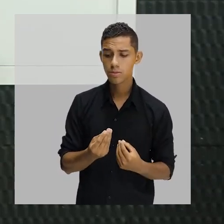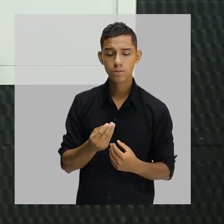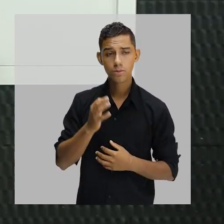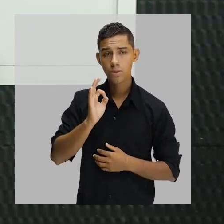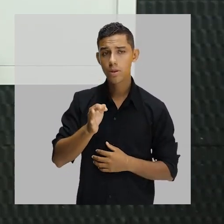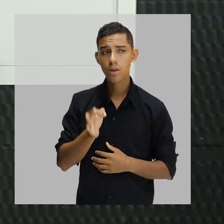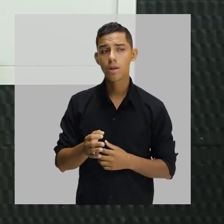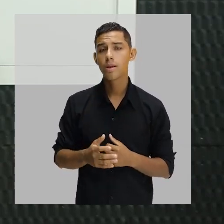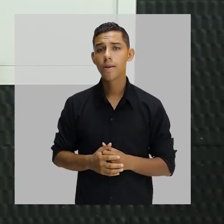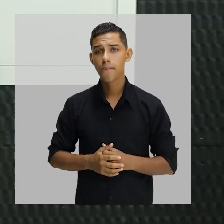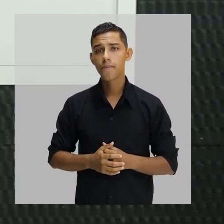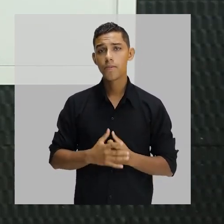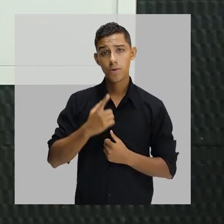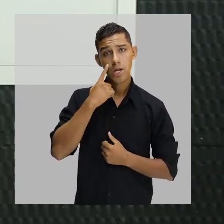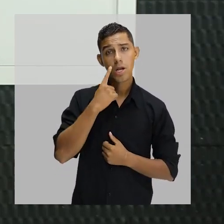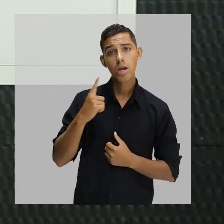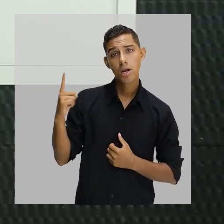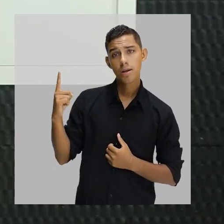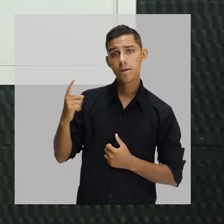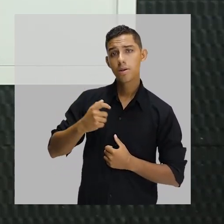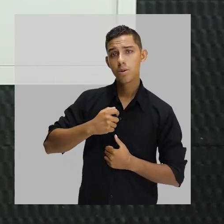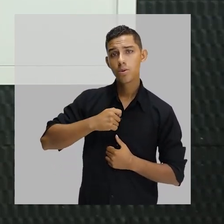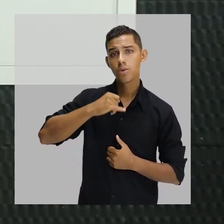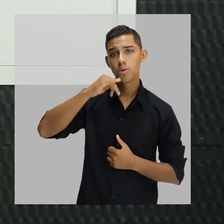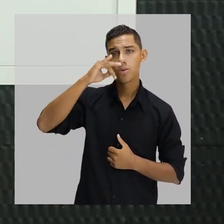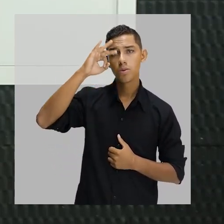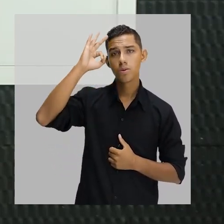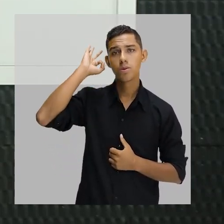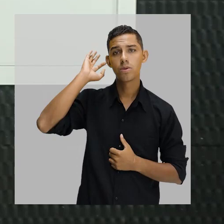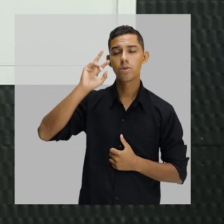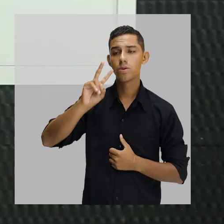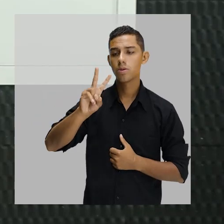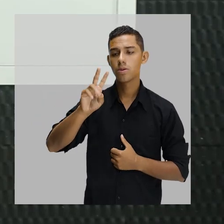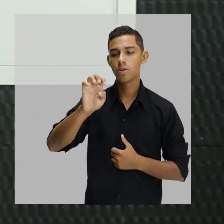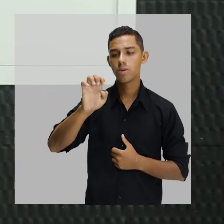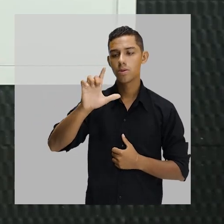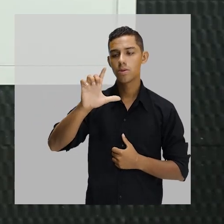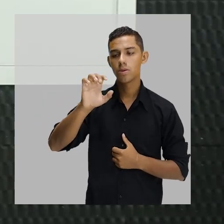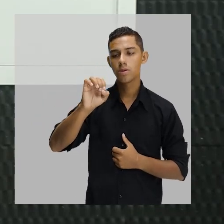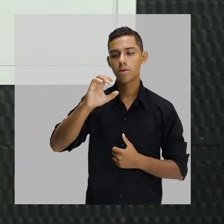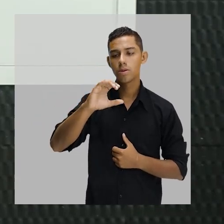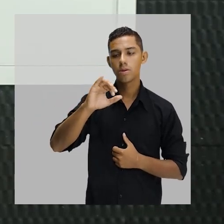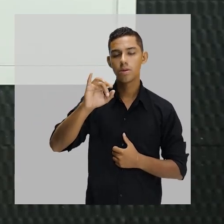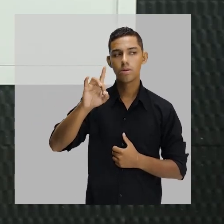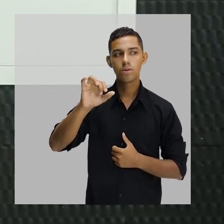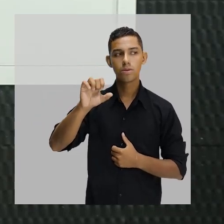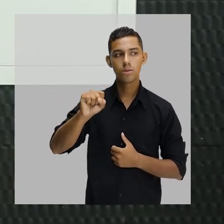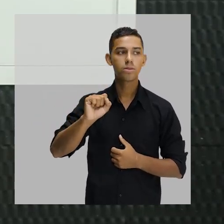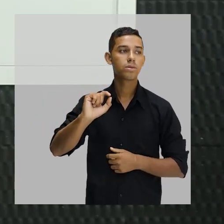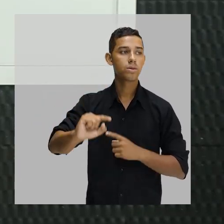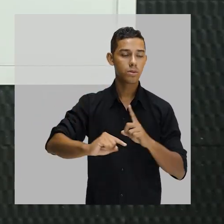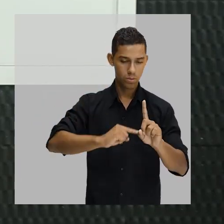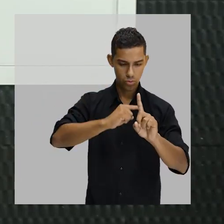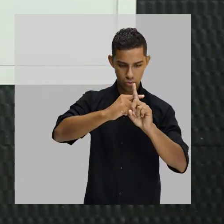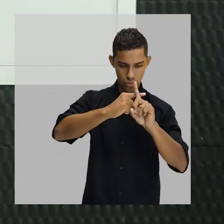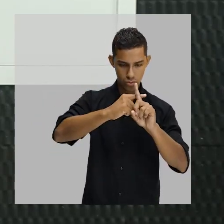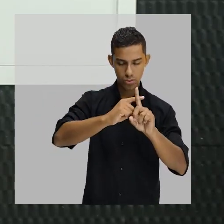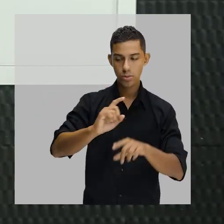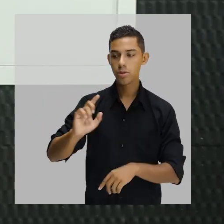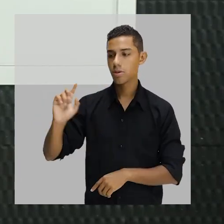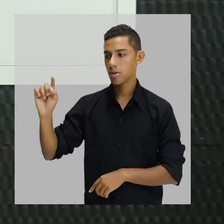sentido? Basta a gente olhar para a velocidade. A velocidade é positiva e a outra também é